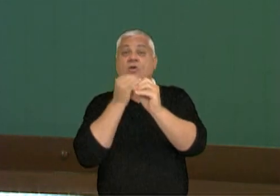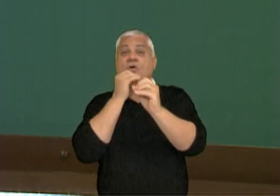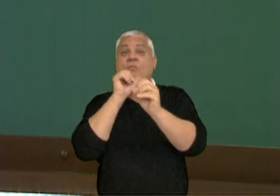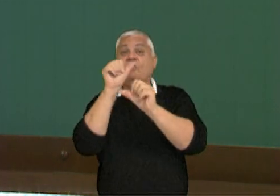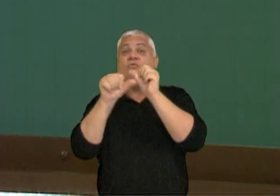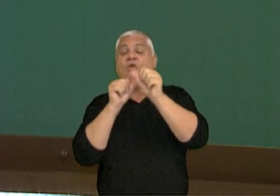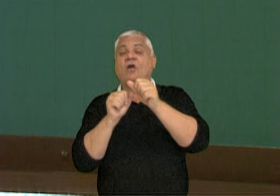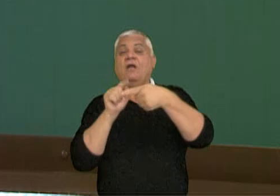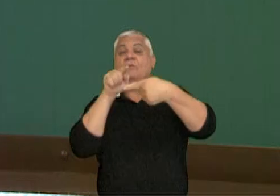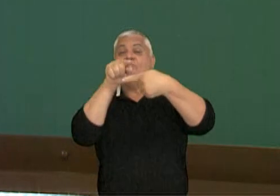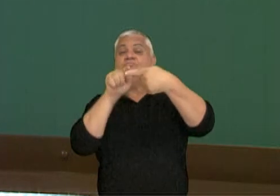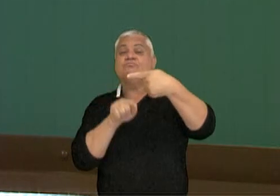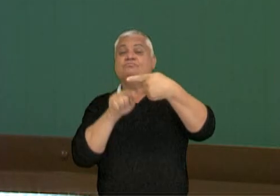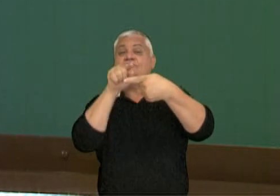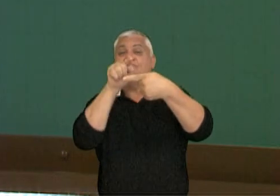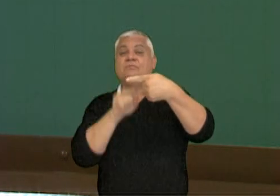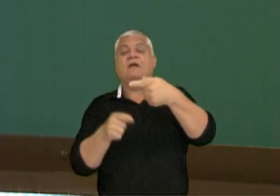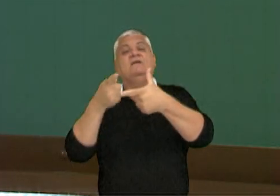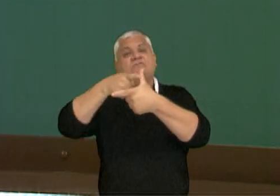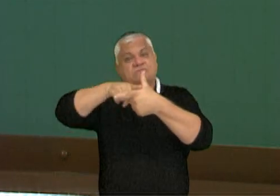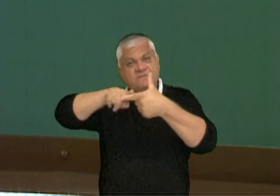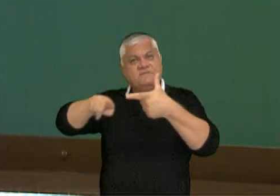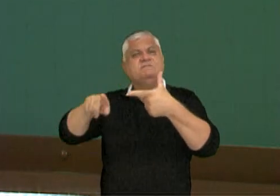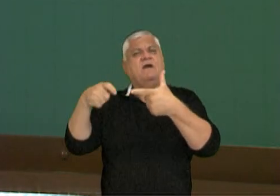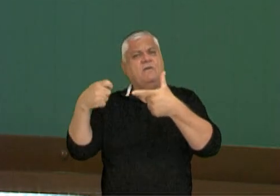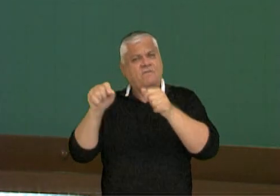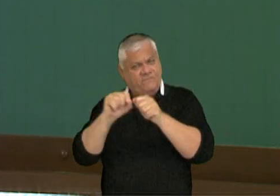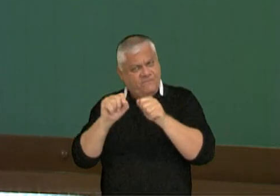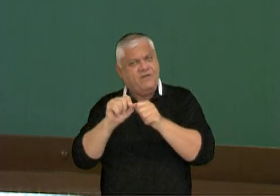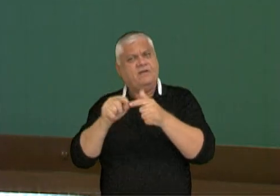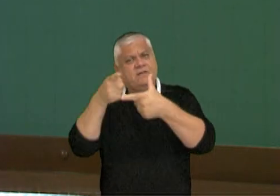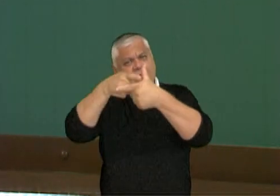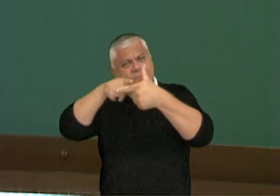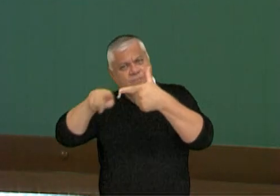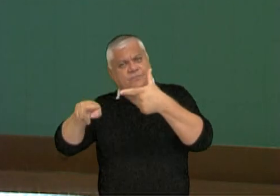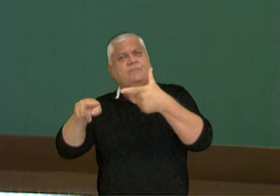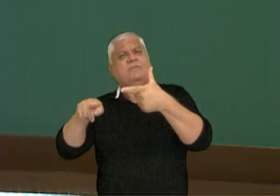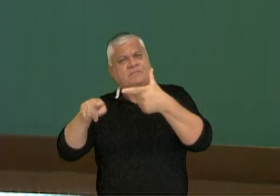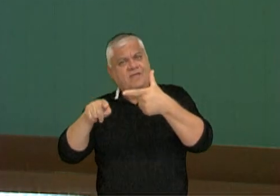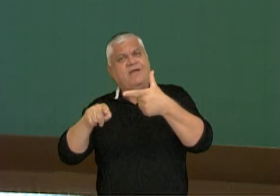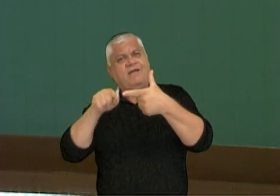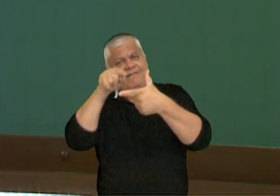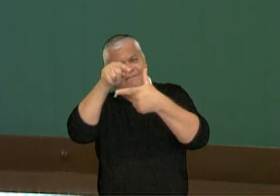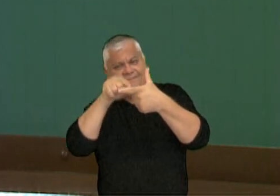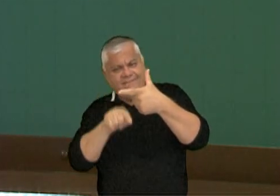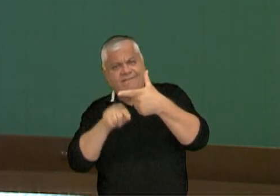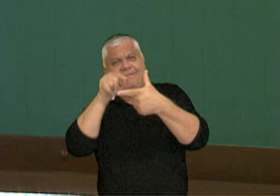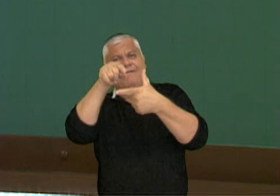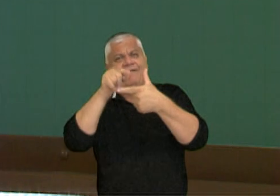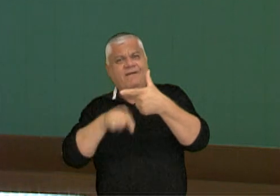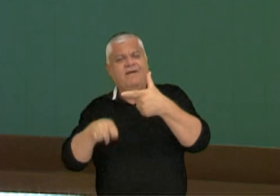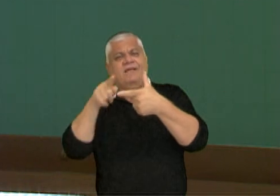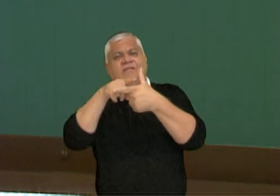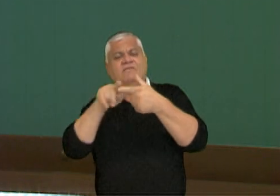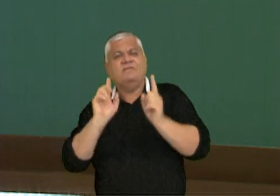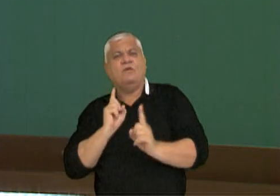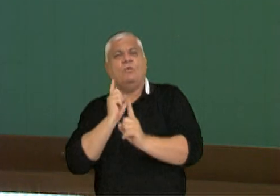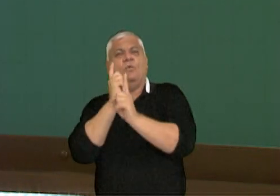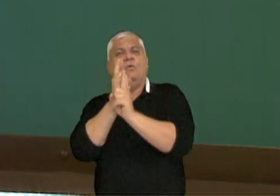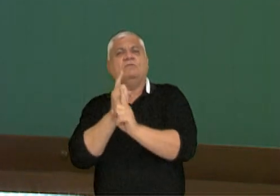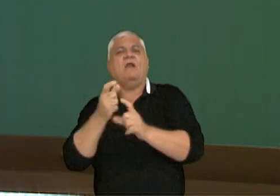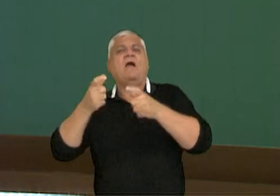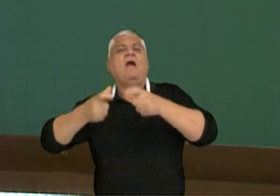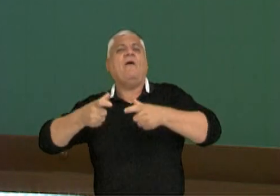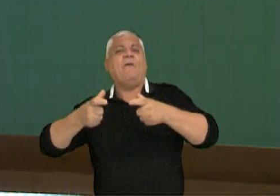fração, façam a divisão. Façam a divisão do numerador pelo denominador para localizar esses